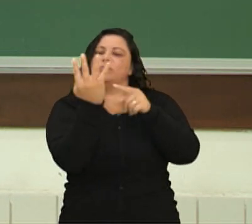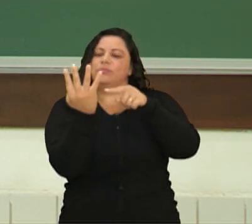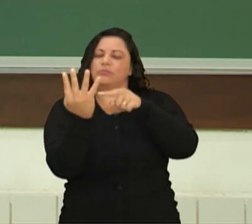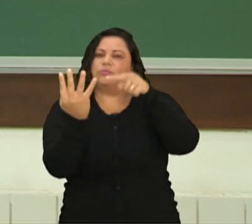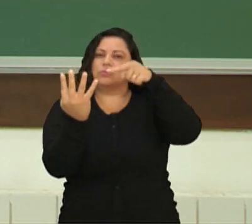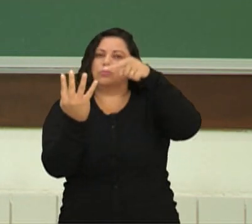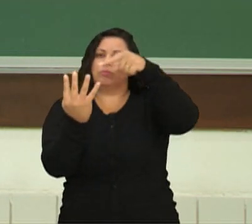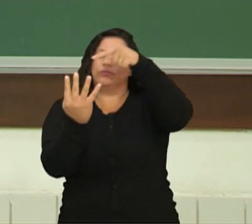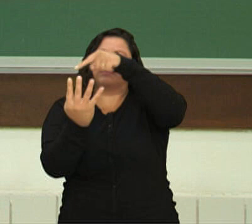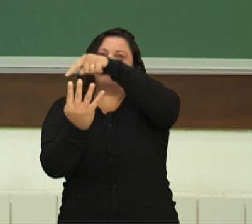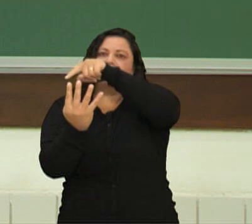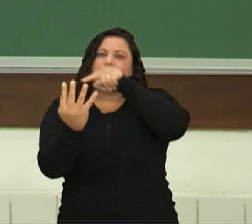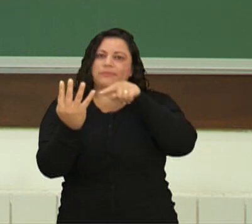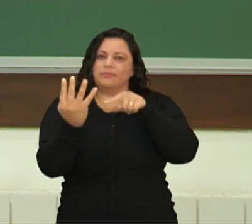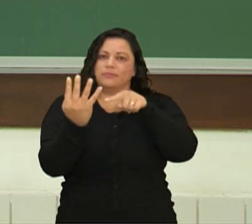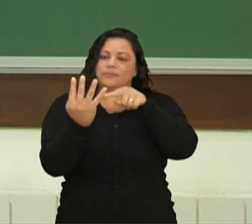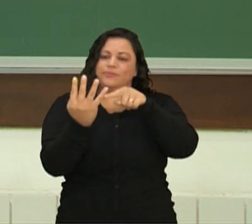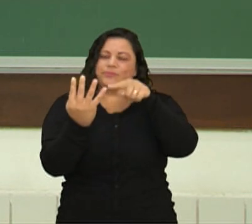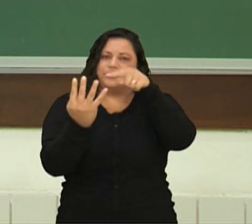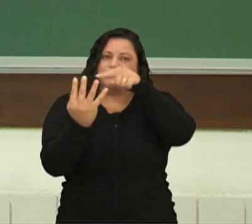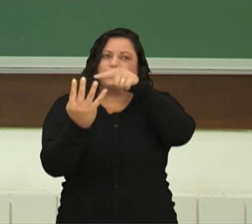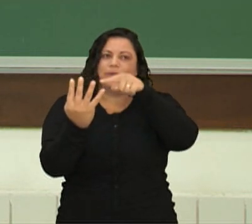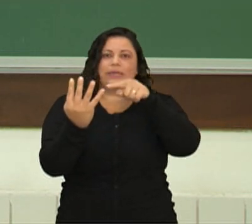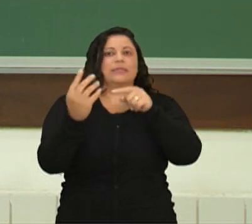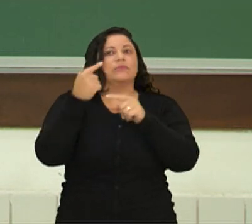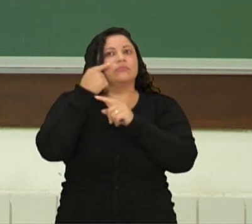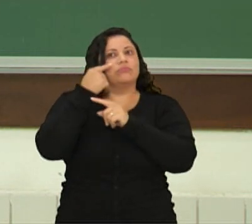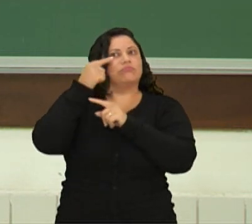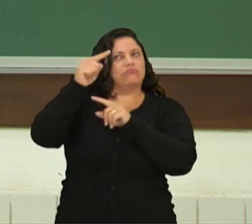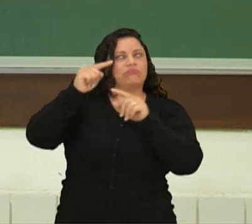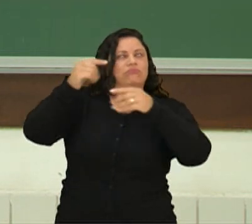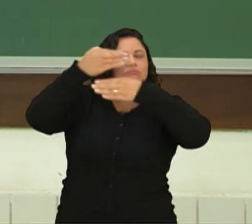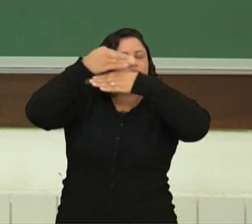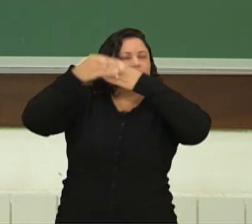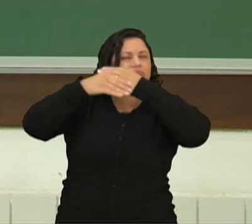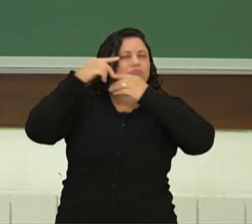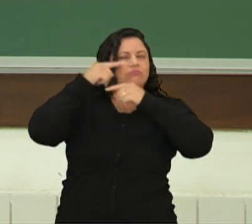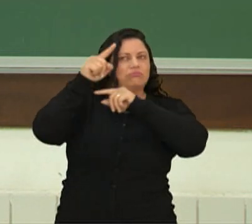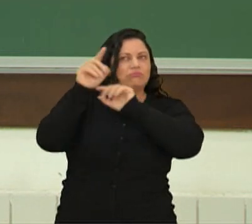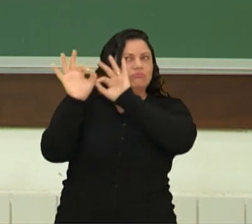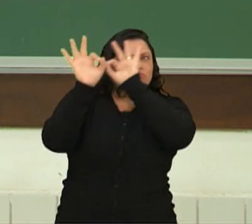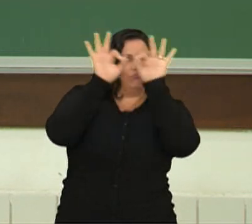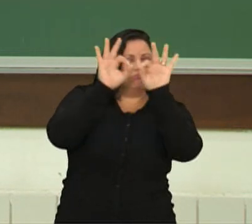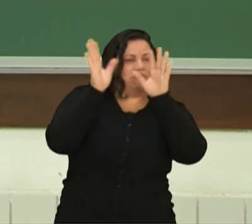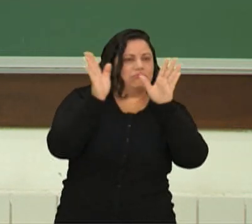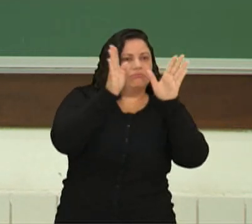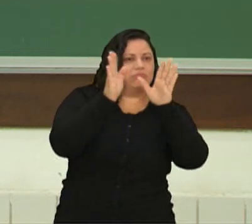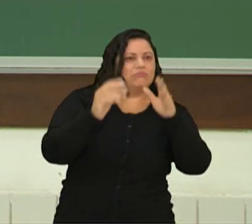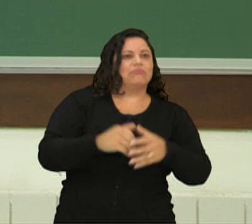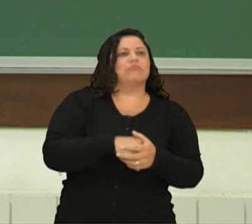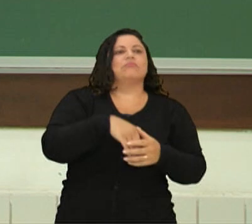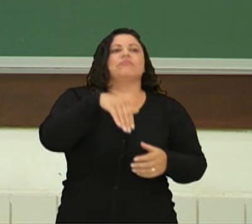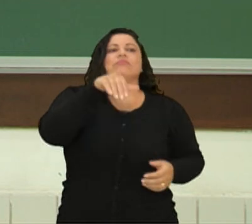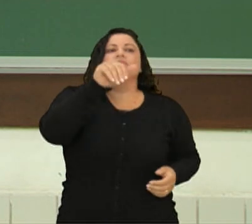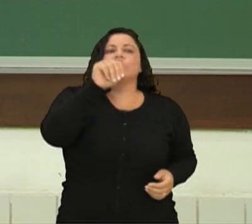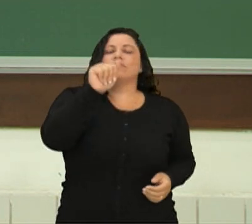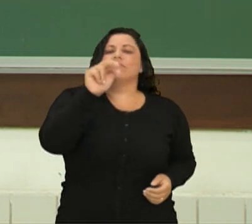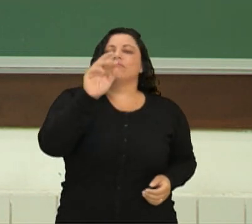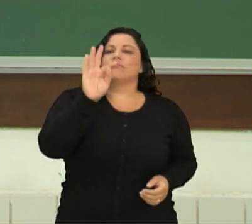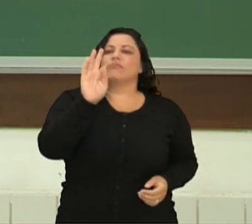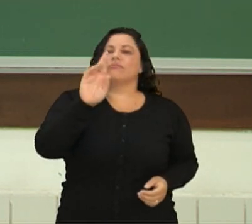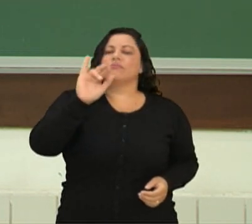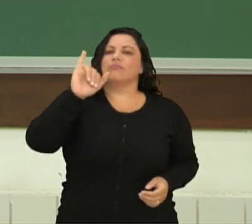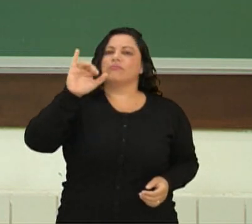tá? Que vocês podem observar na imagem aqui. São elas, essas cavidades, os átrios e os